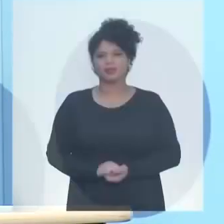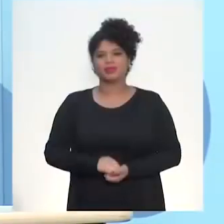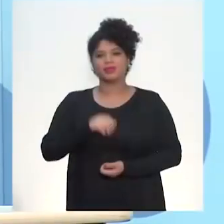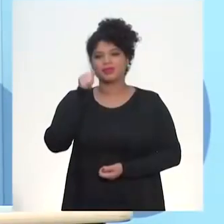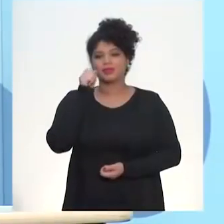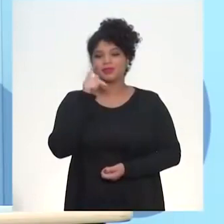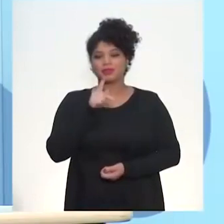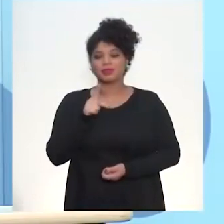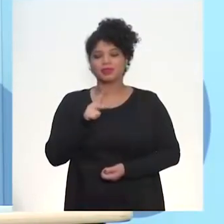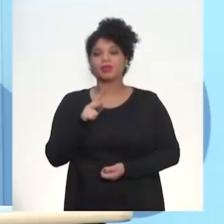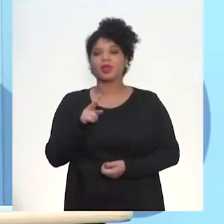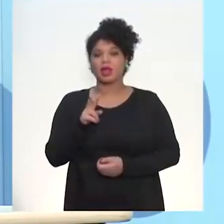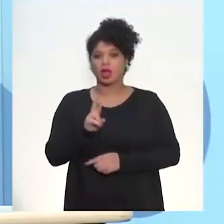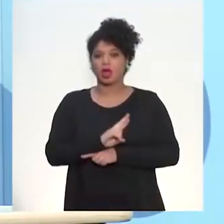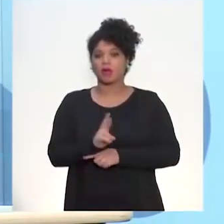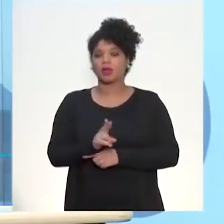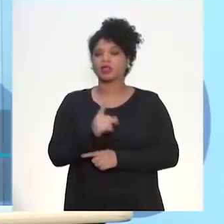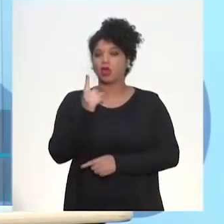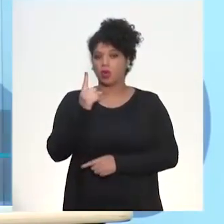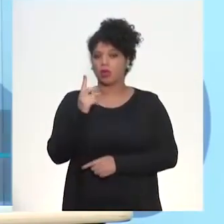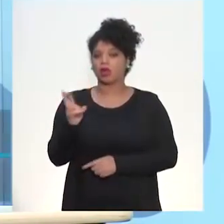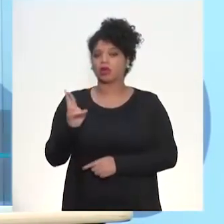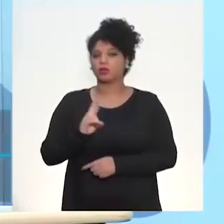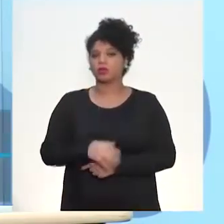Professora Roberta, só teve uma resposta no chat.